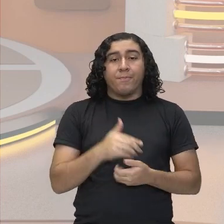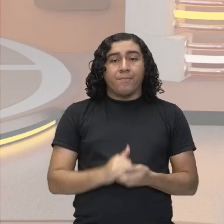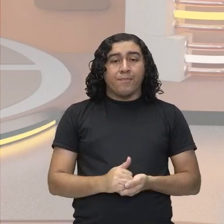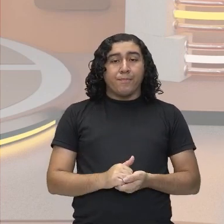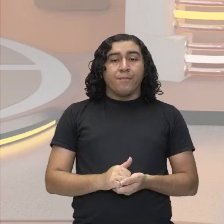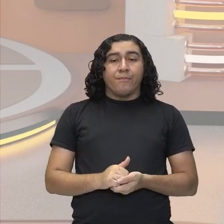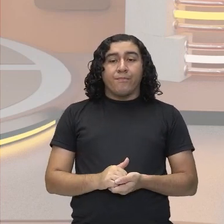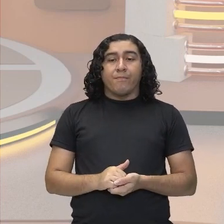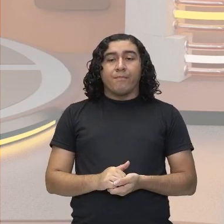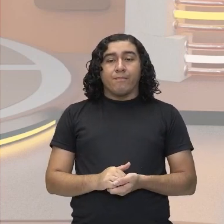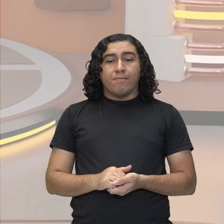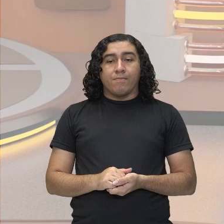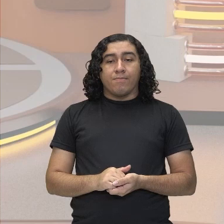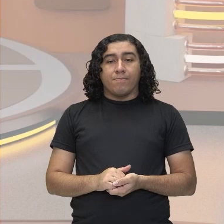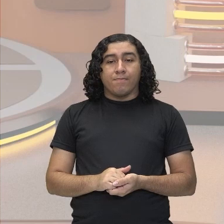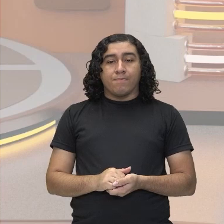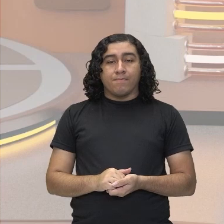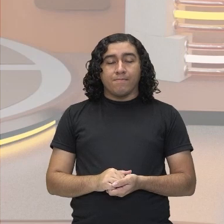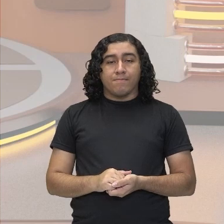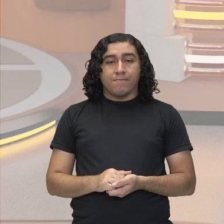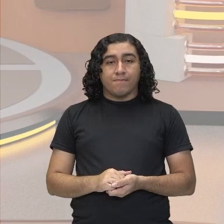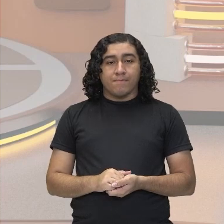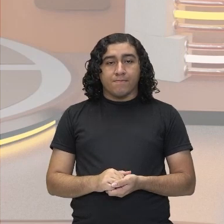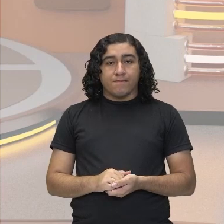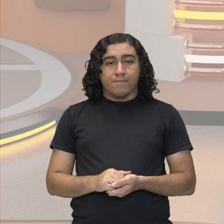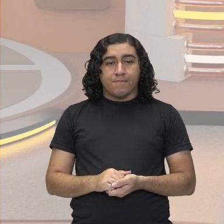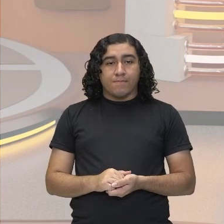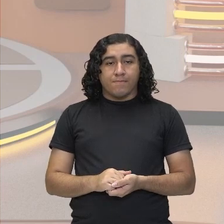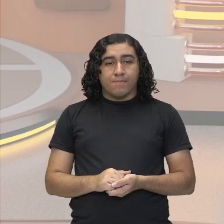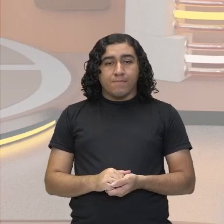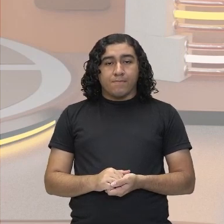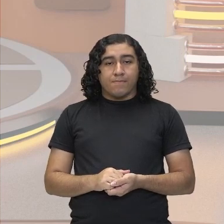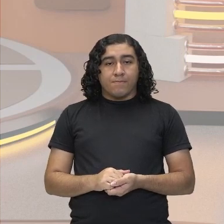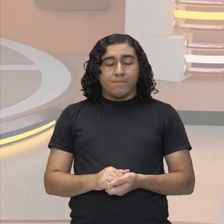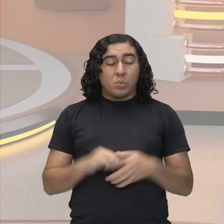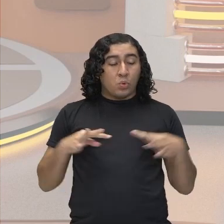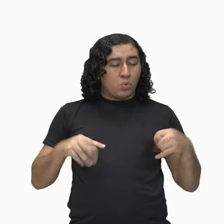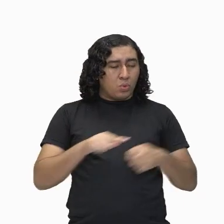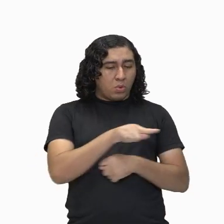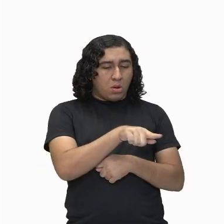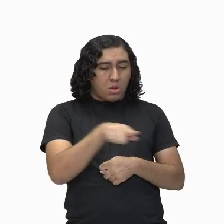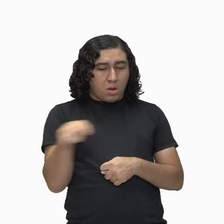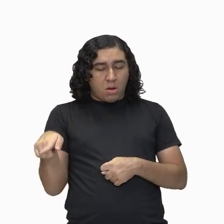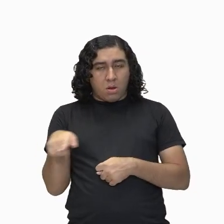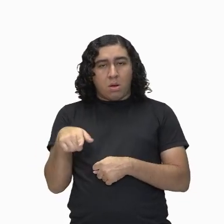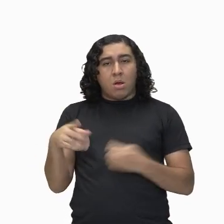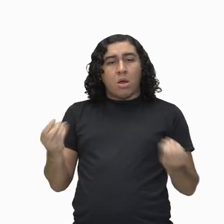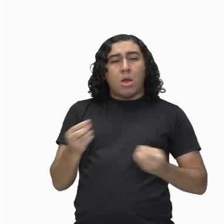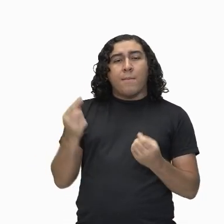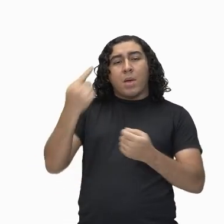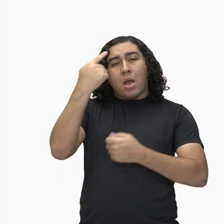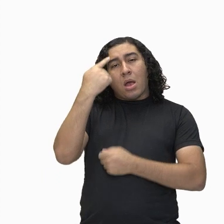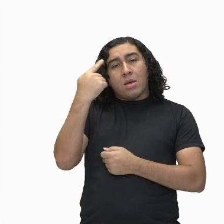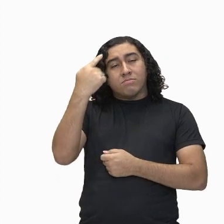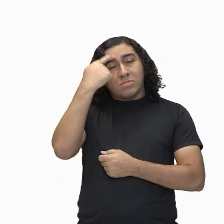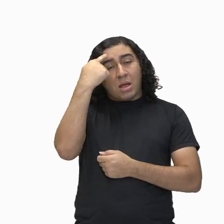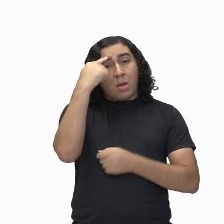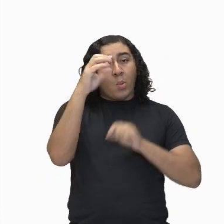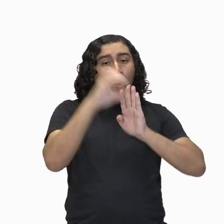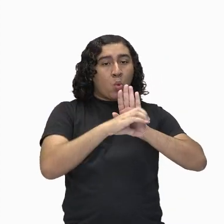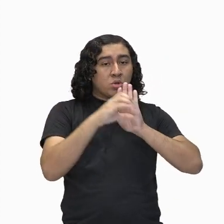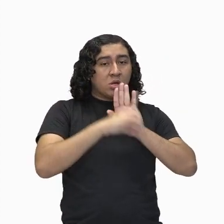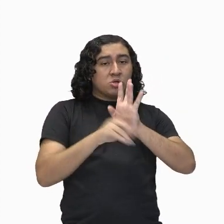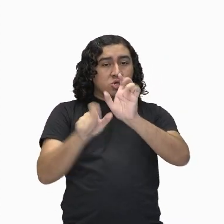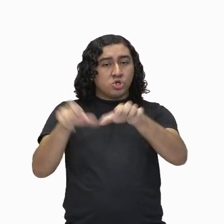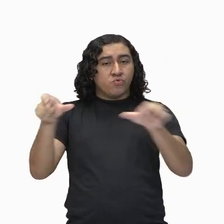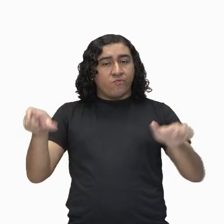Então, dentro desse processo todo, qual é a ideia de indivíduo também, tá? Qual